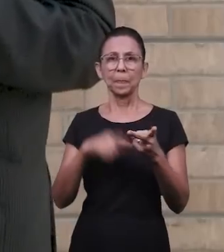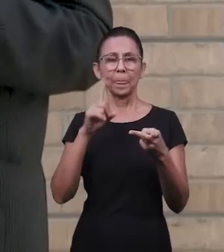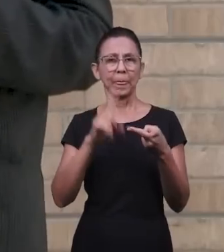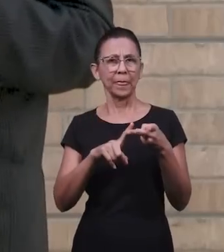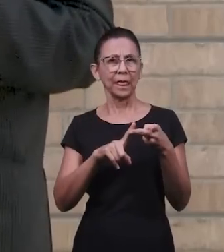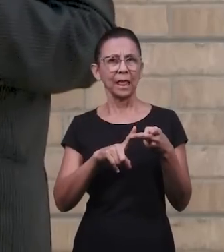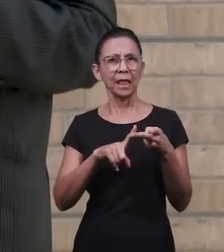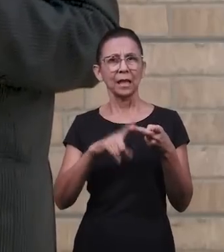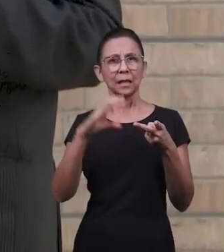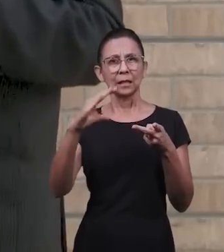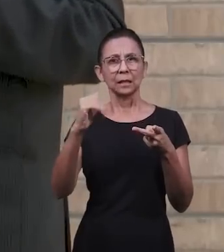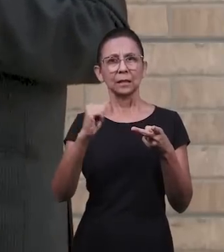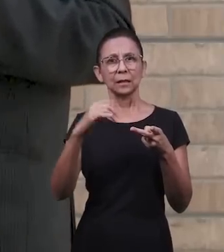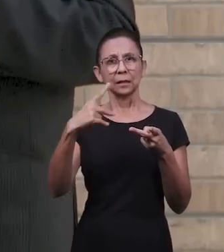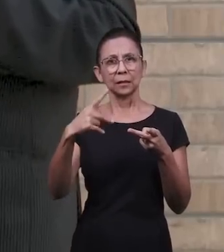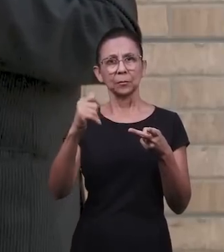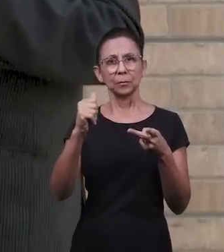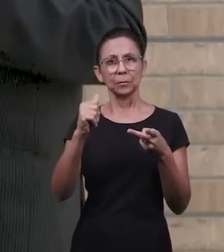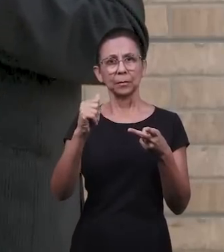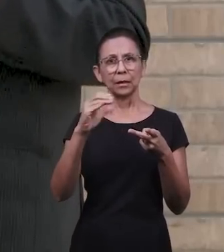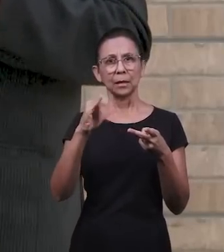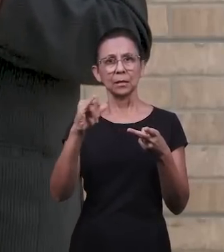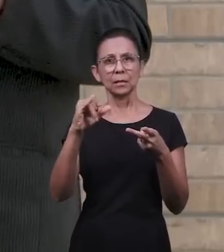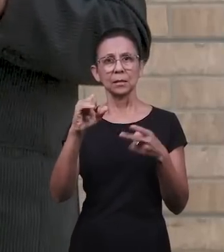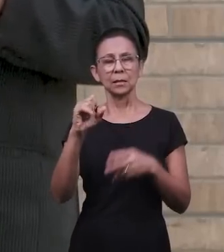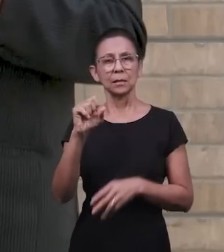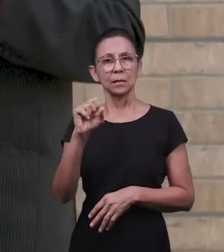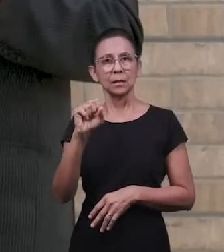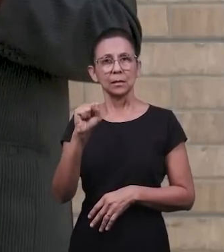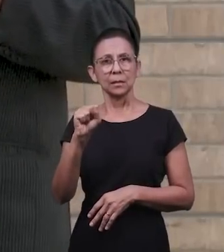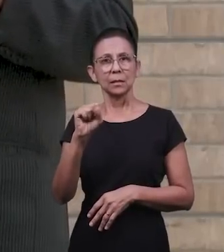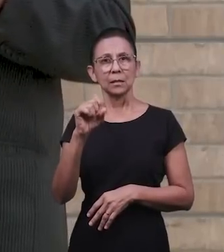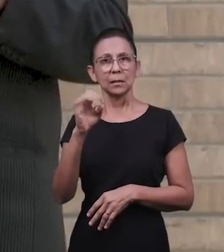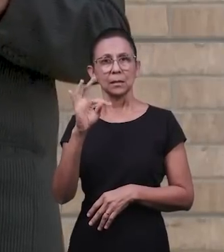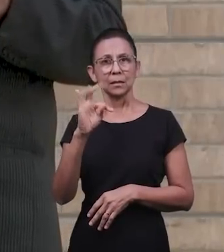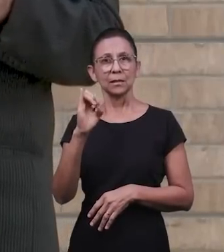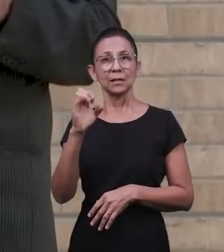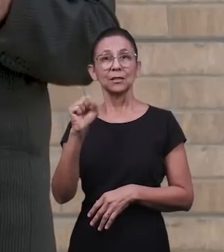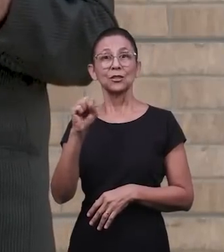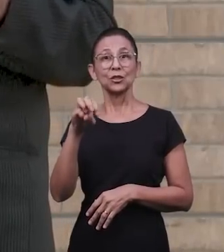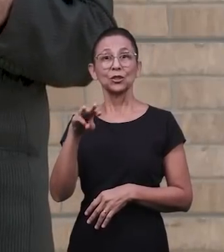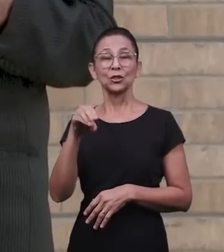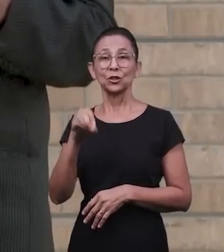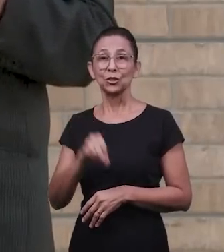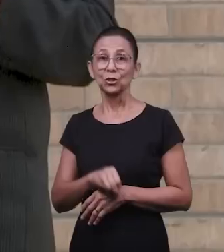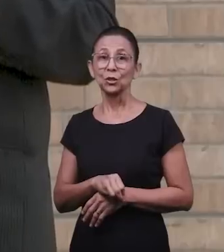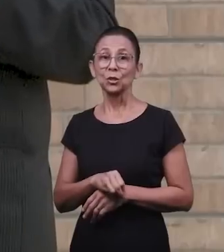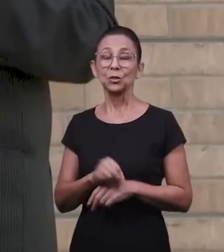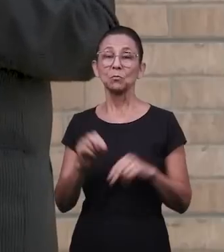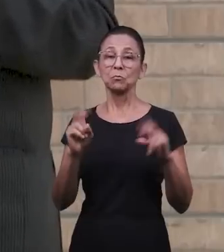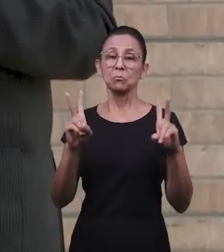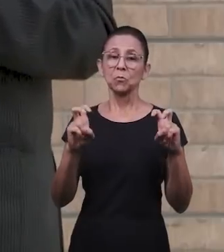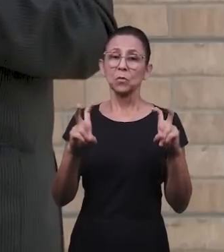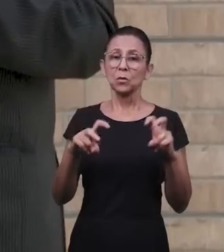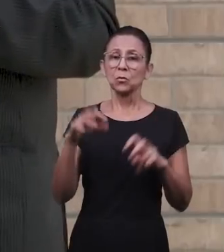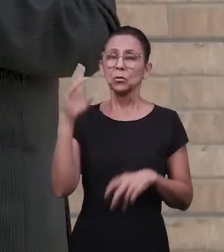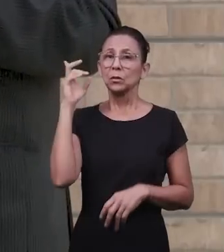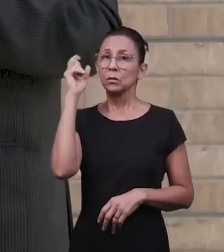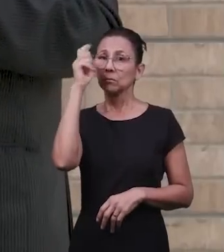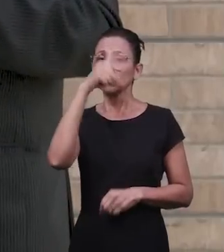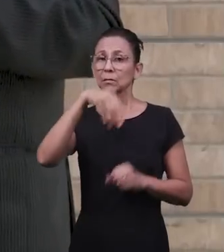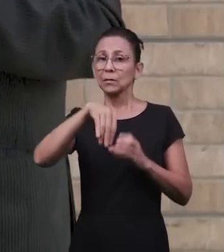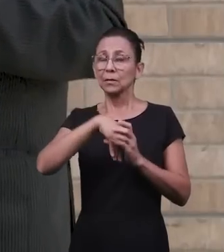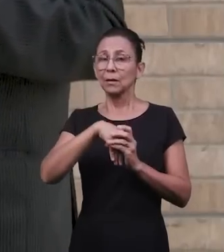o capacitismo? Capacitismo é um assunto até complicante dentro